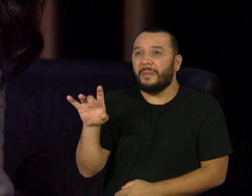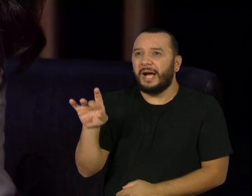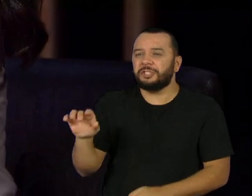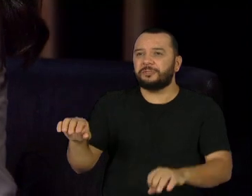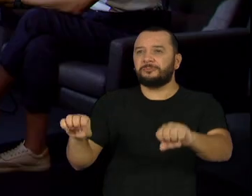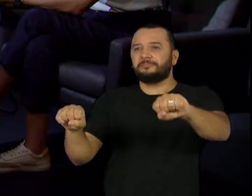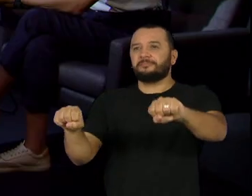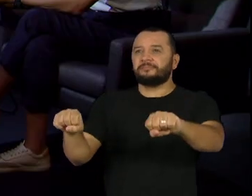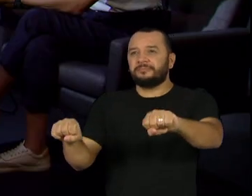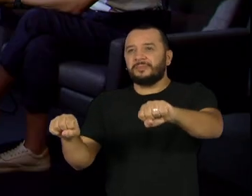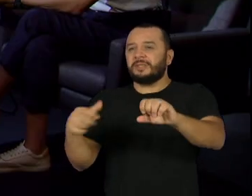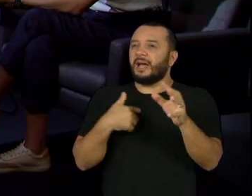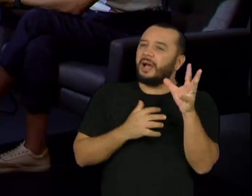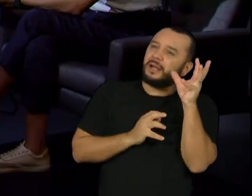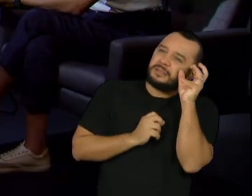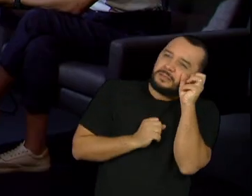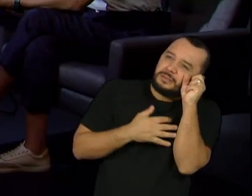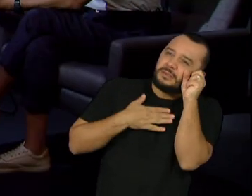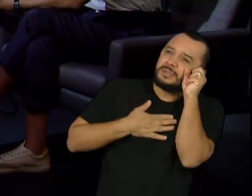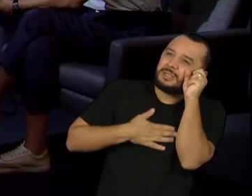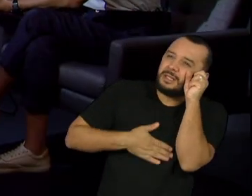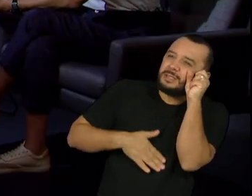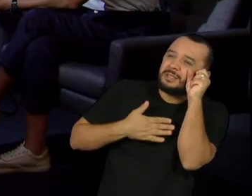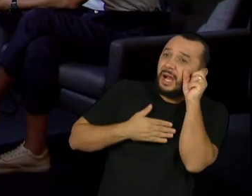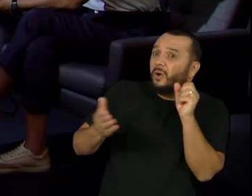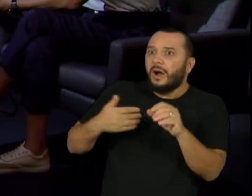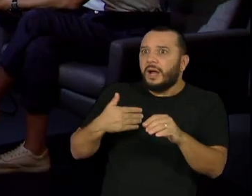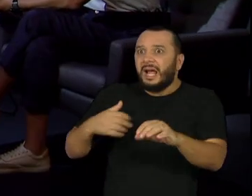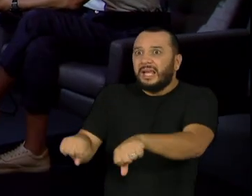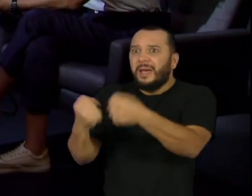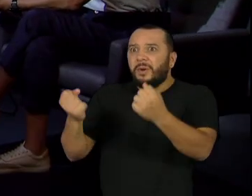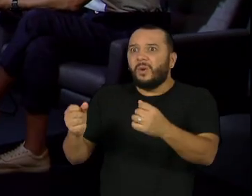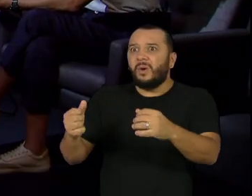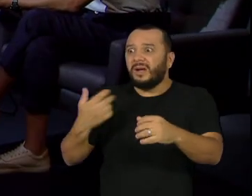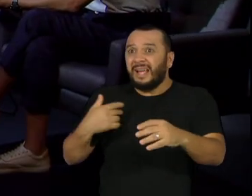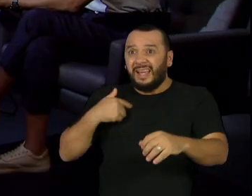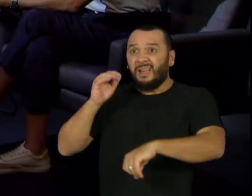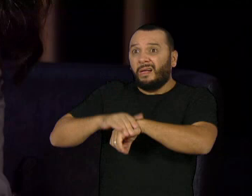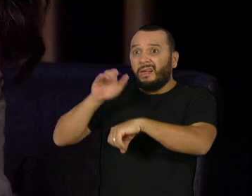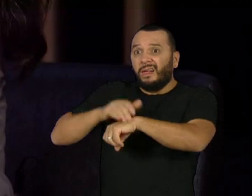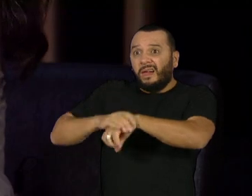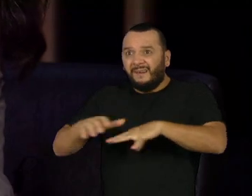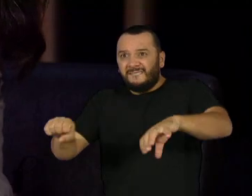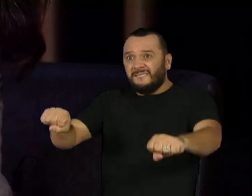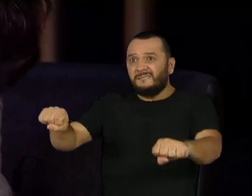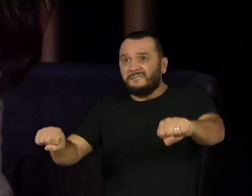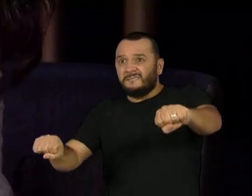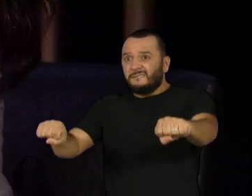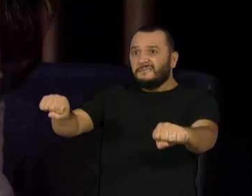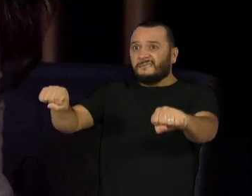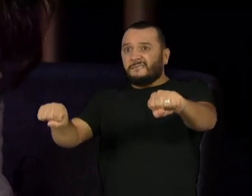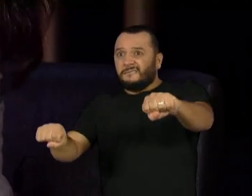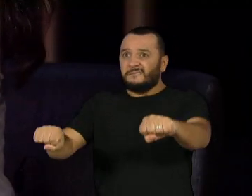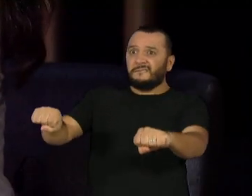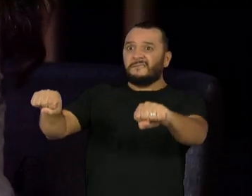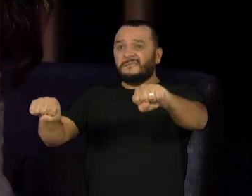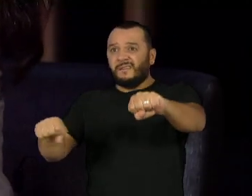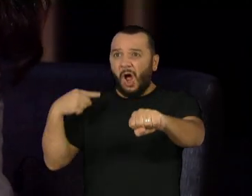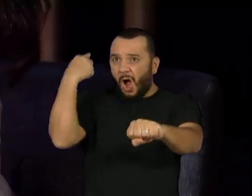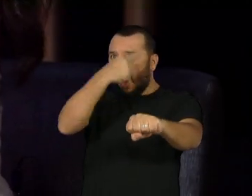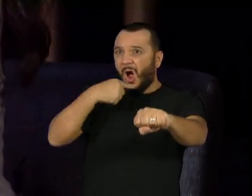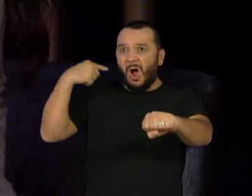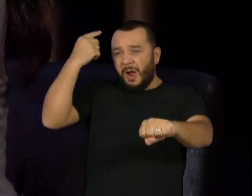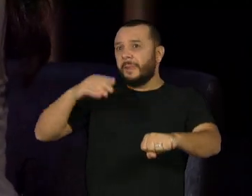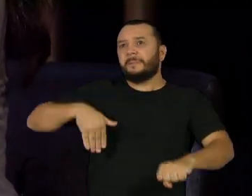para você poder dormir até, né? Mas eu acho que esse é o privilégio de estar navegando e assim, não poder, né, não